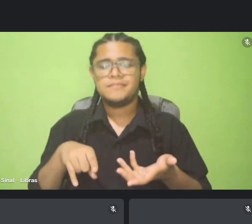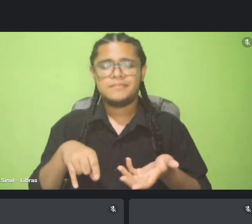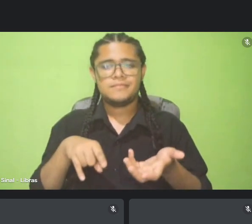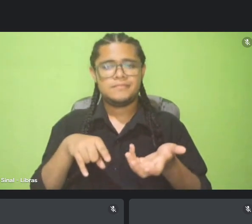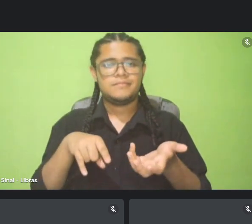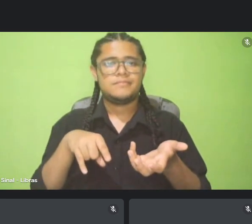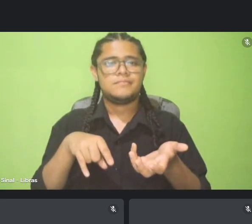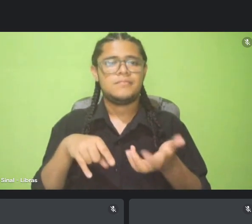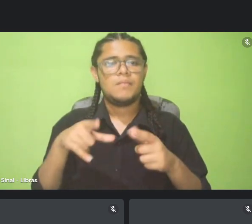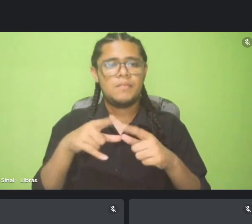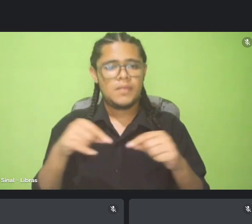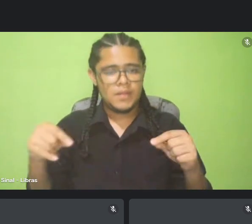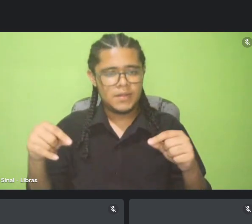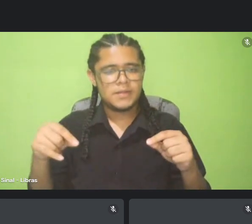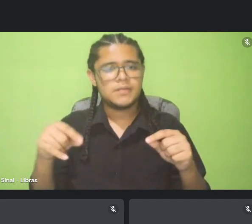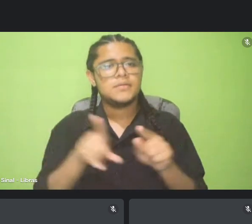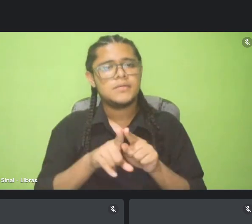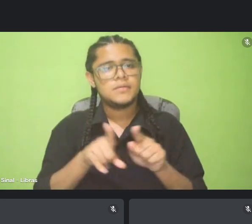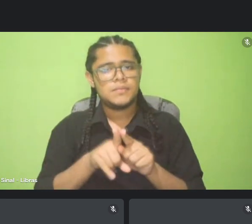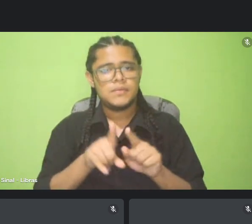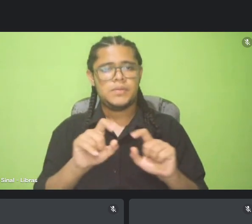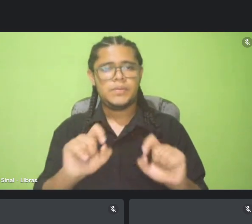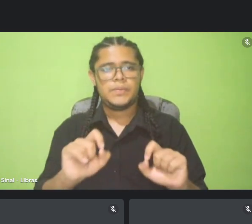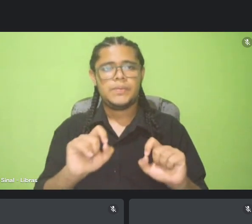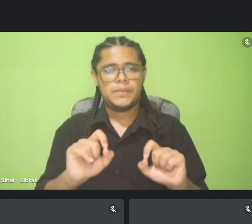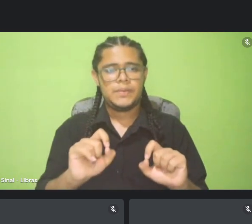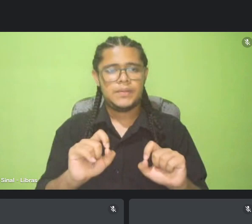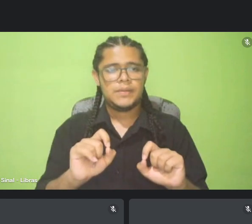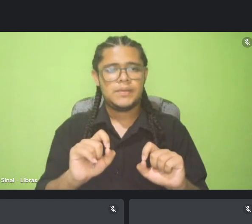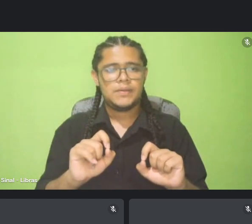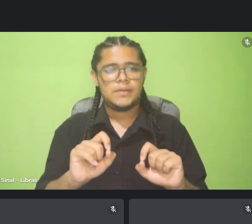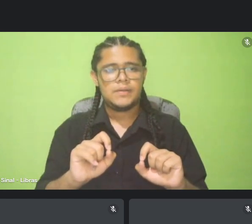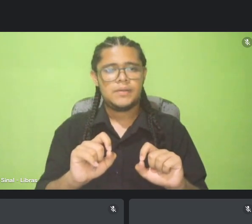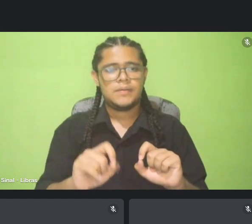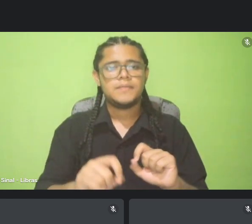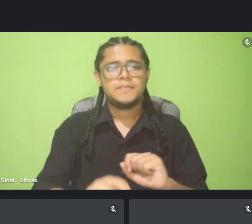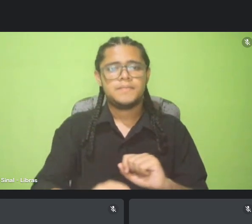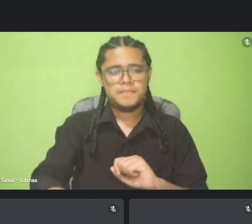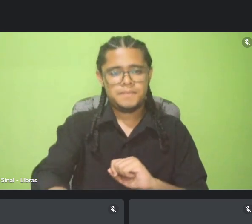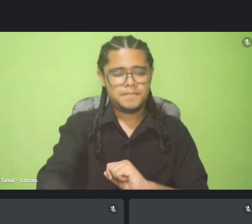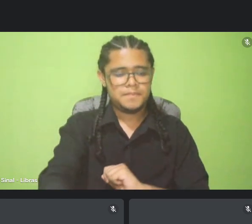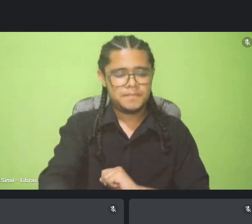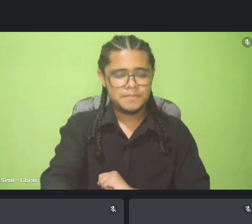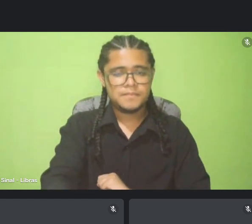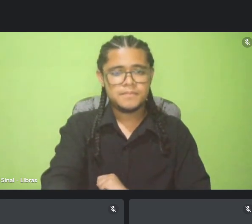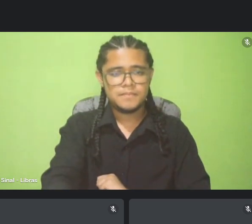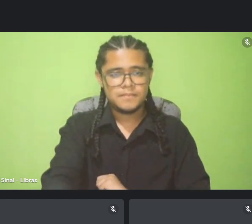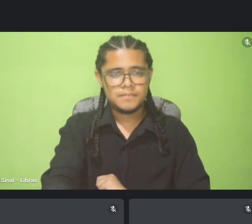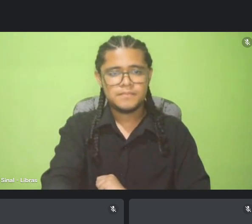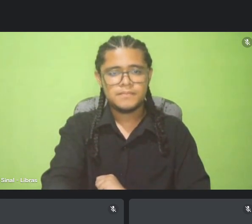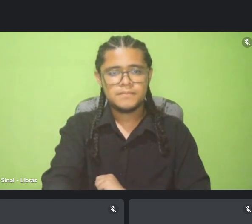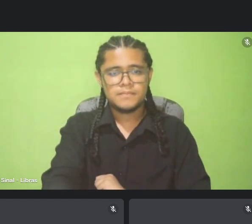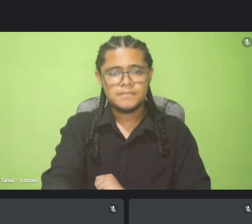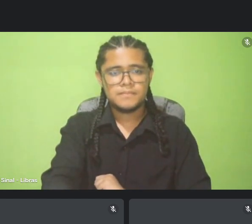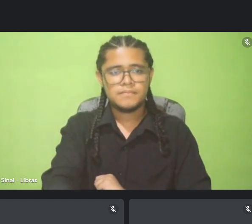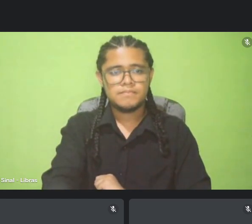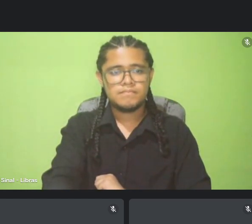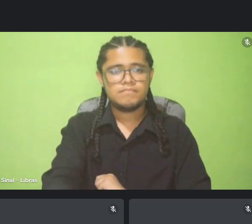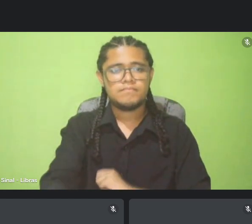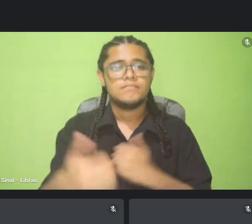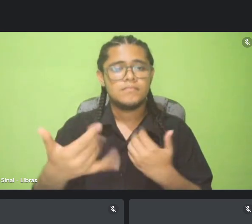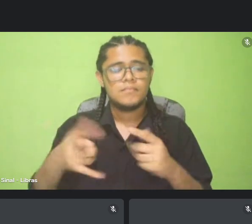Nacional de Saúde, preta, com a logomarca, amanhã vai ser outro dia, SUS. Por trás de mim temos aqui